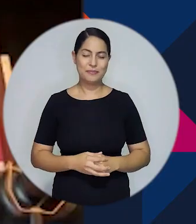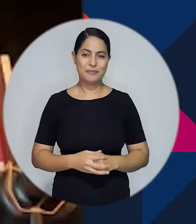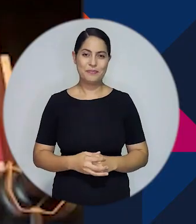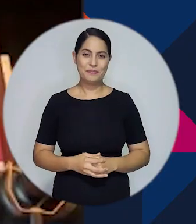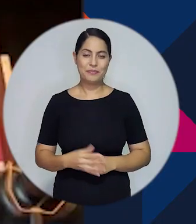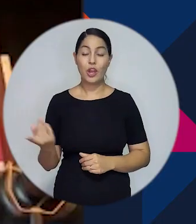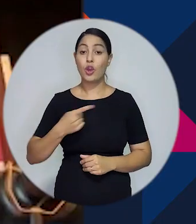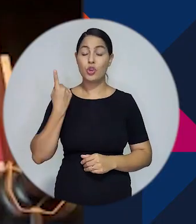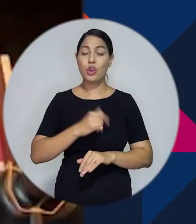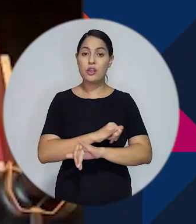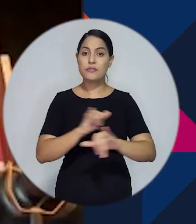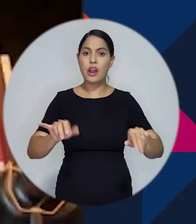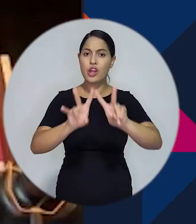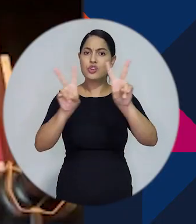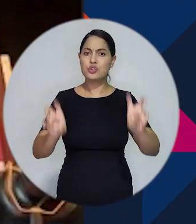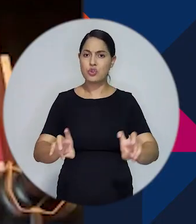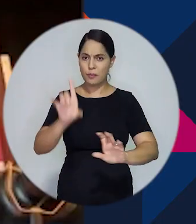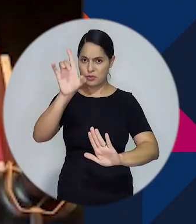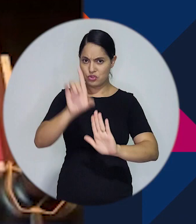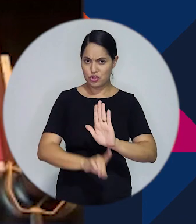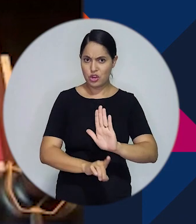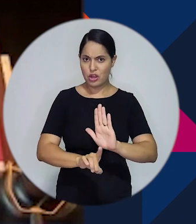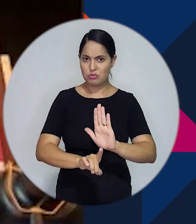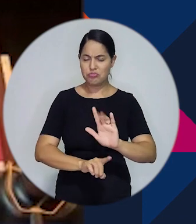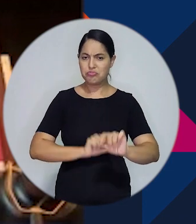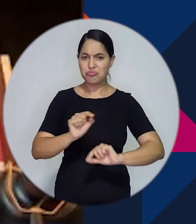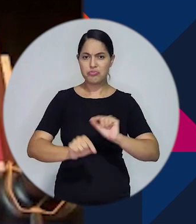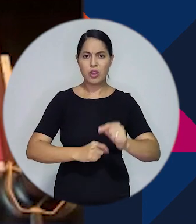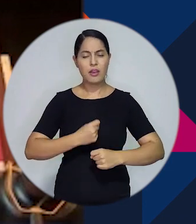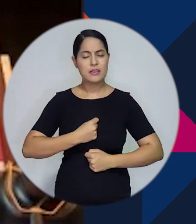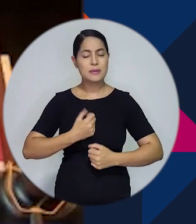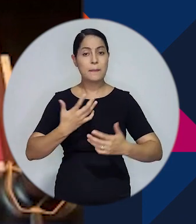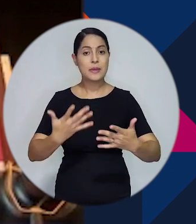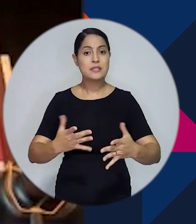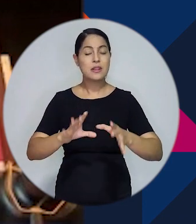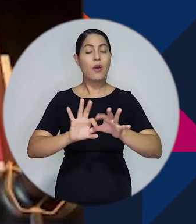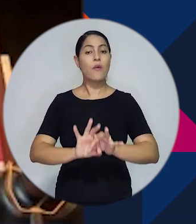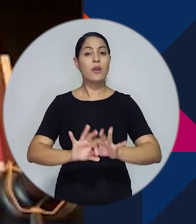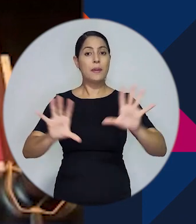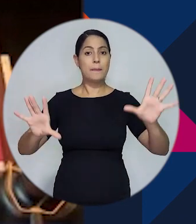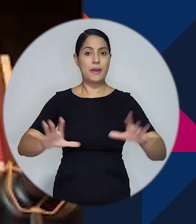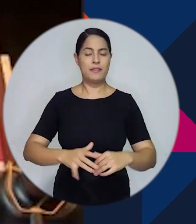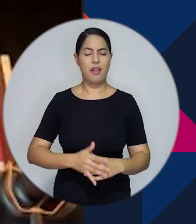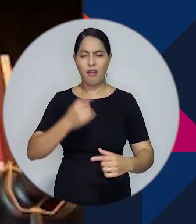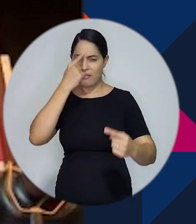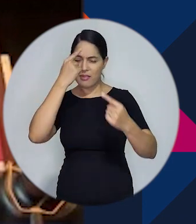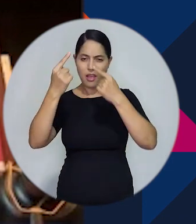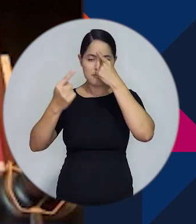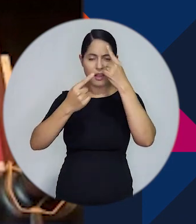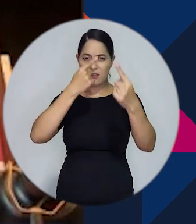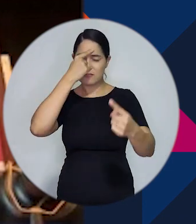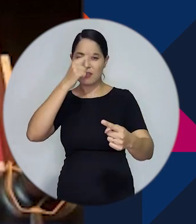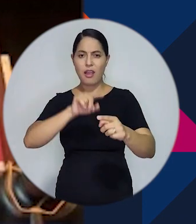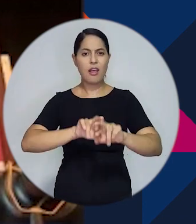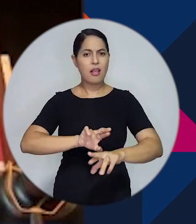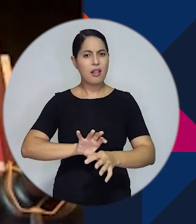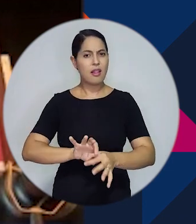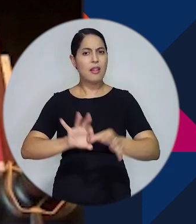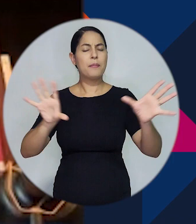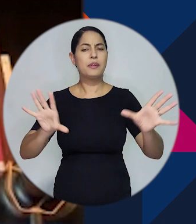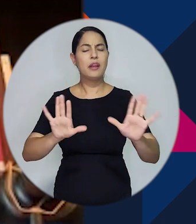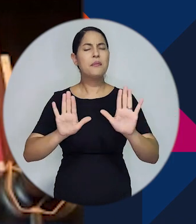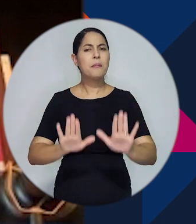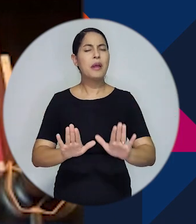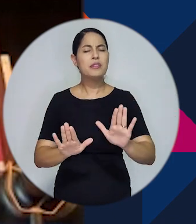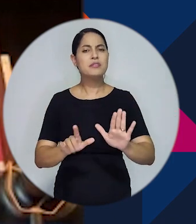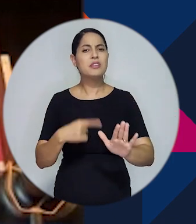A gente não pode falar em Estado de Direito no modelo de Estado que pressupõe a liberdade de expressão, a livre circulação de ideias, se nós